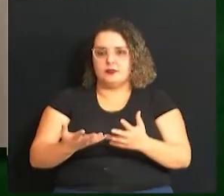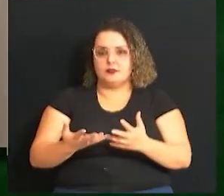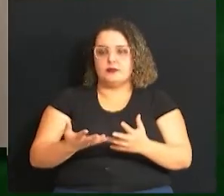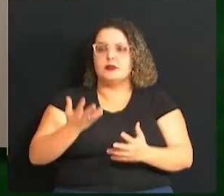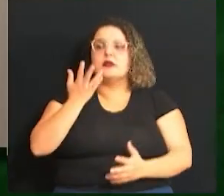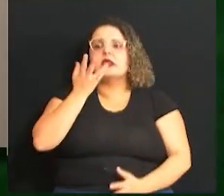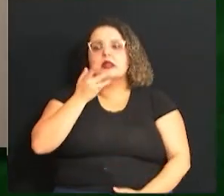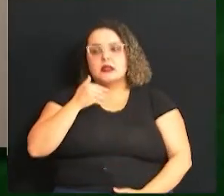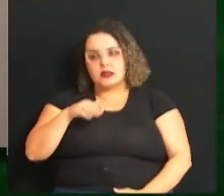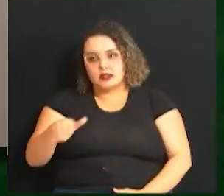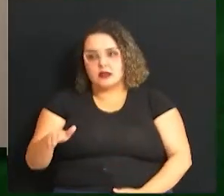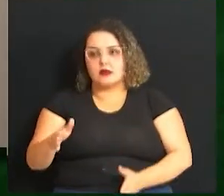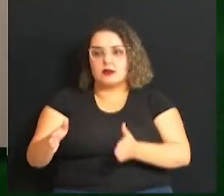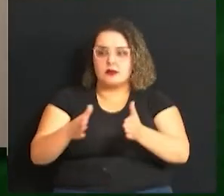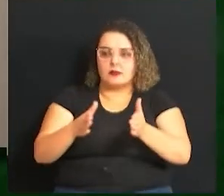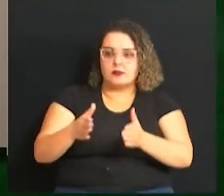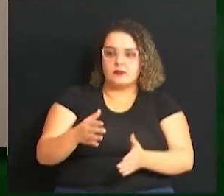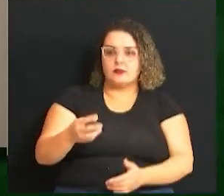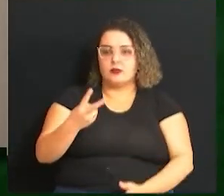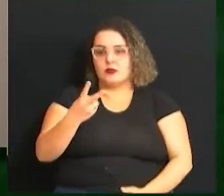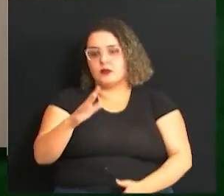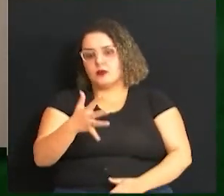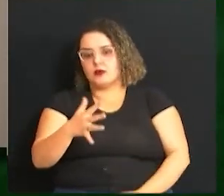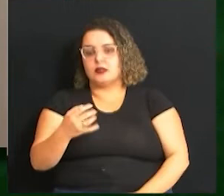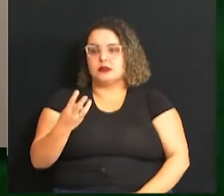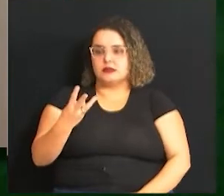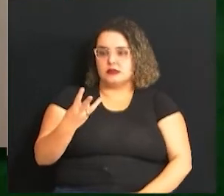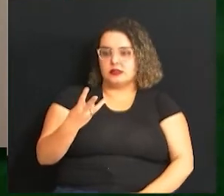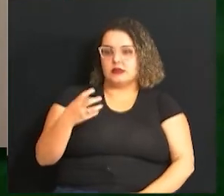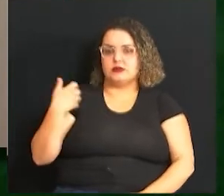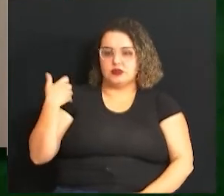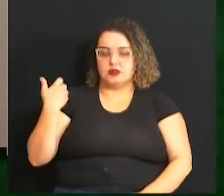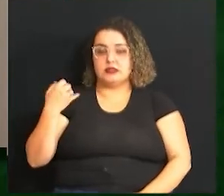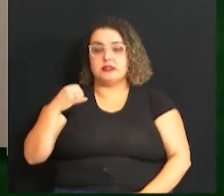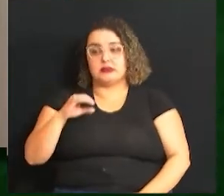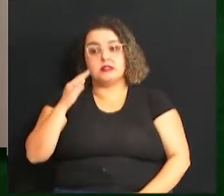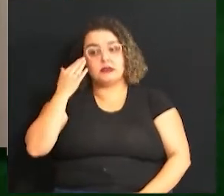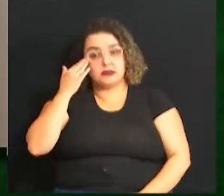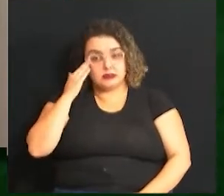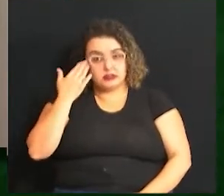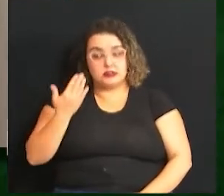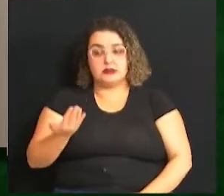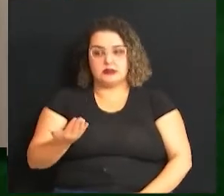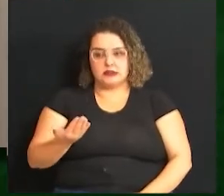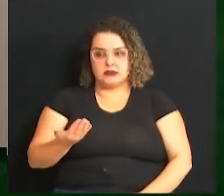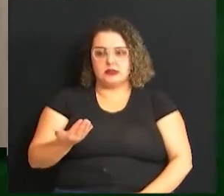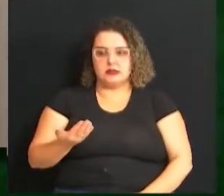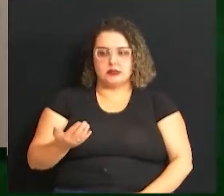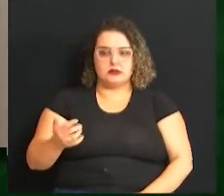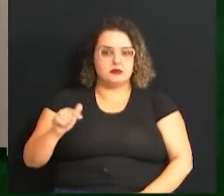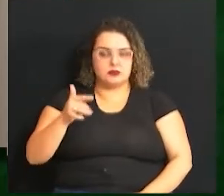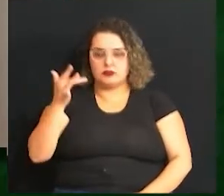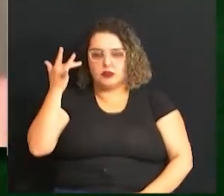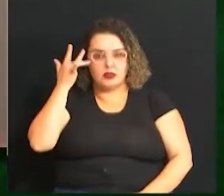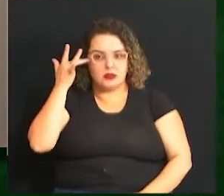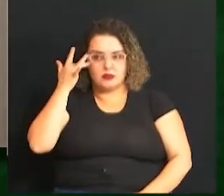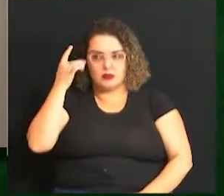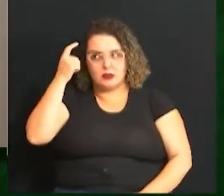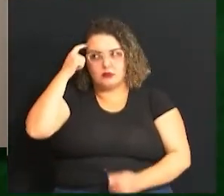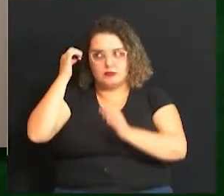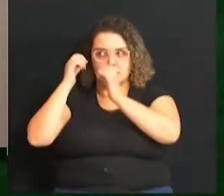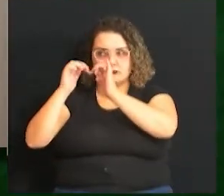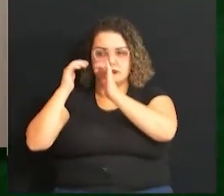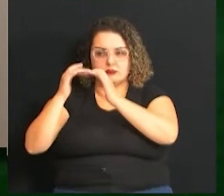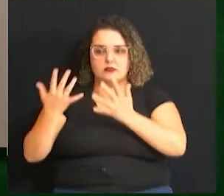respeita a criança que está lá na faixa etária de 2, 3 anos, se você entende que a criança não tem a